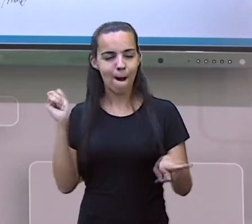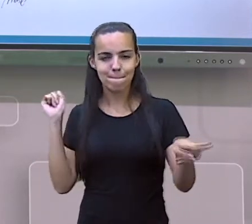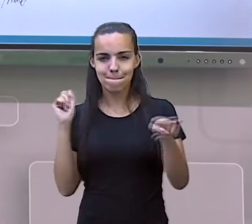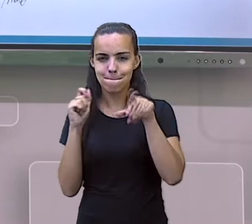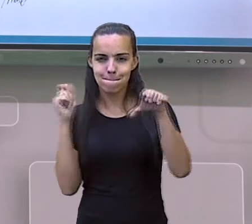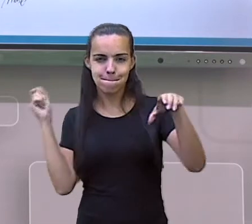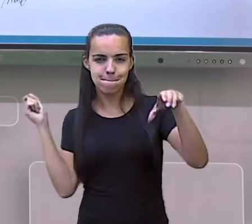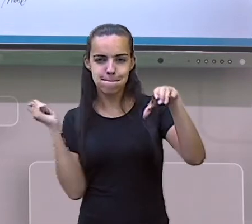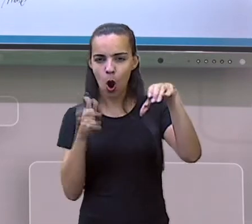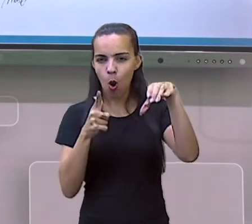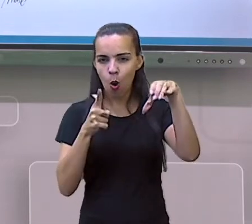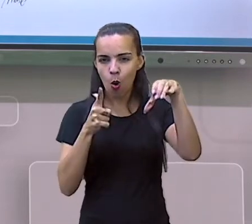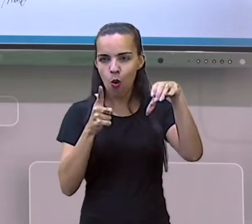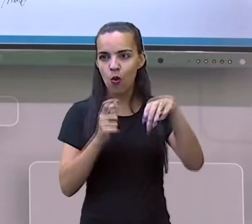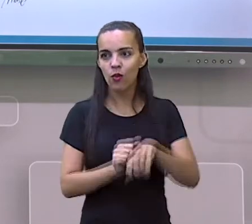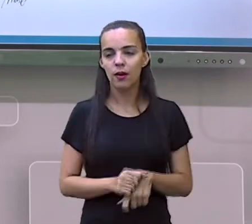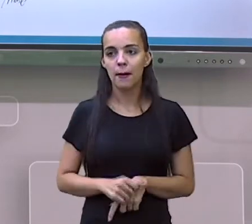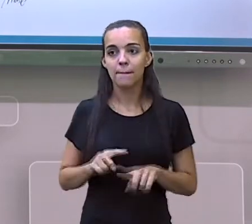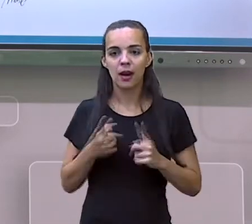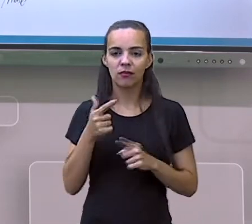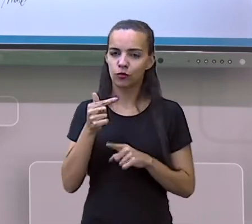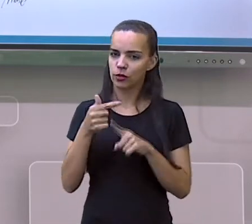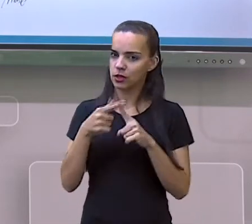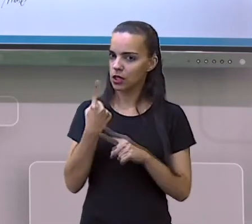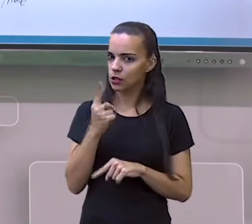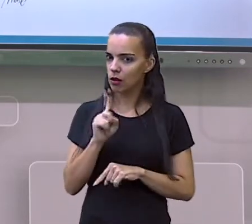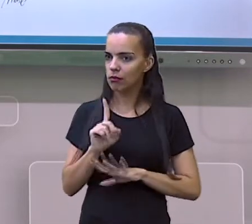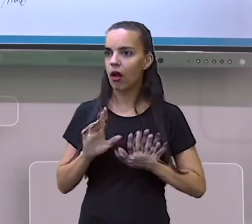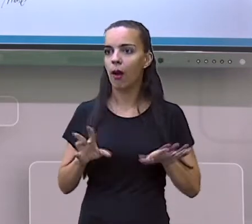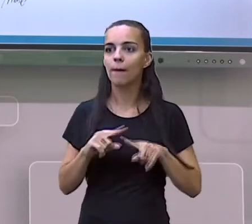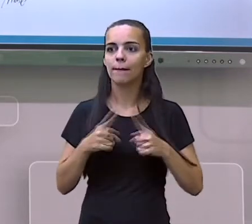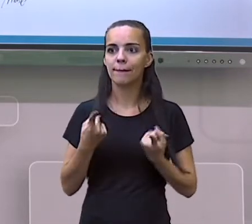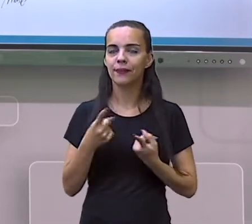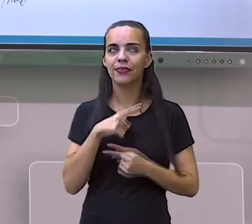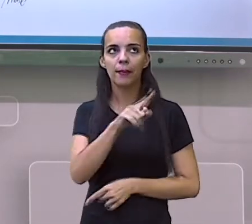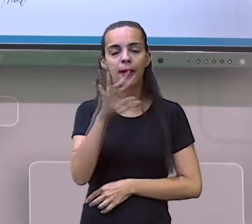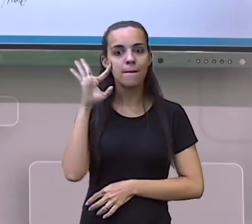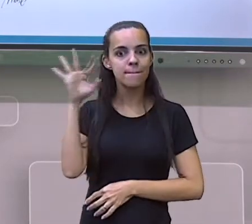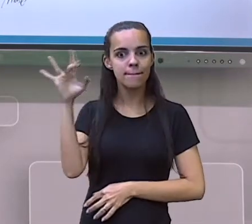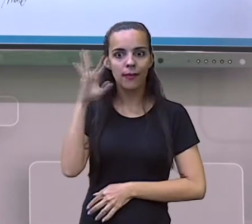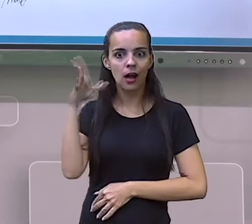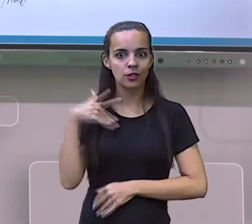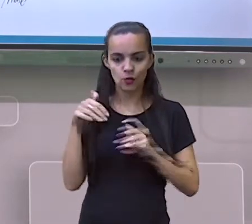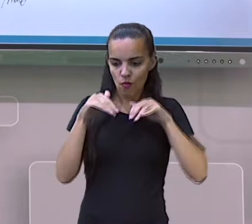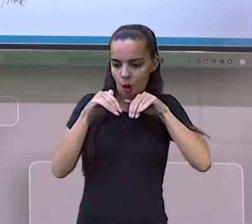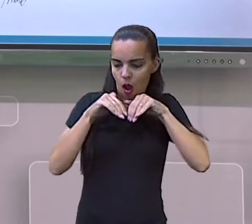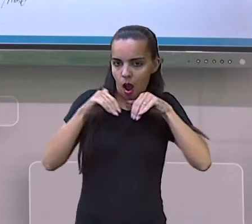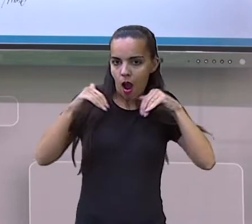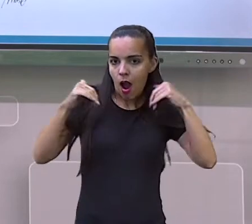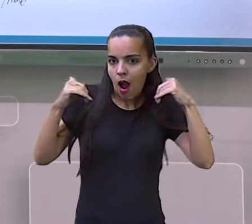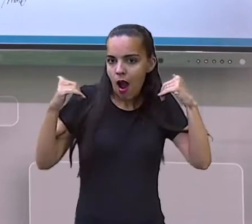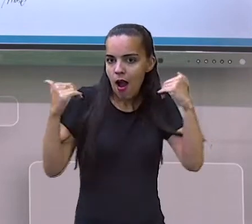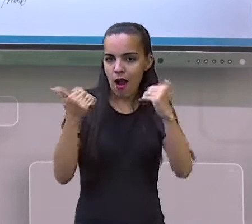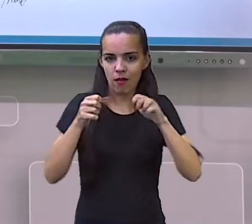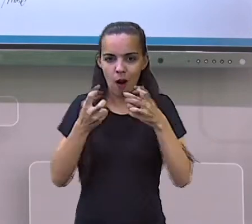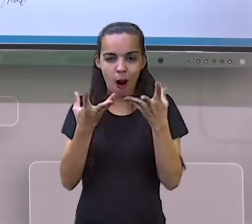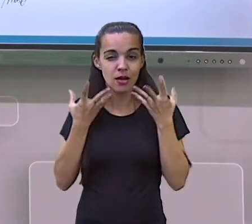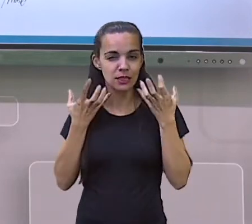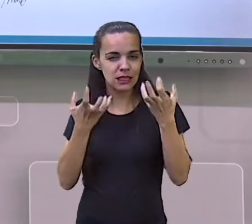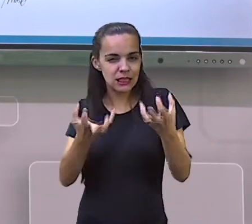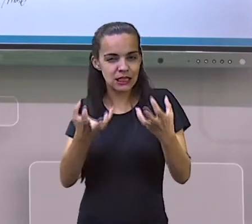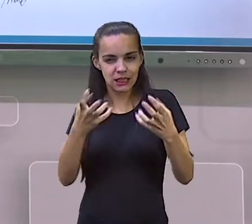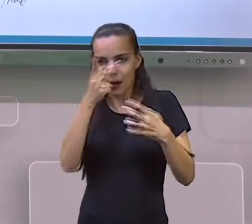foi 7-1. Ai, amém. Mas imagine o Maracanã lotado e todo mundo assim,